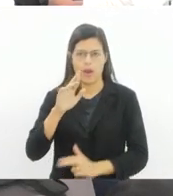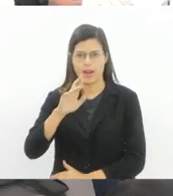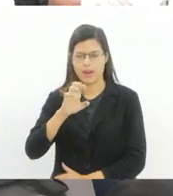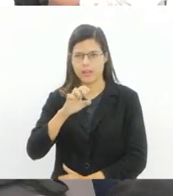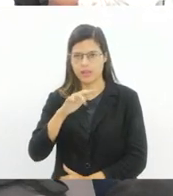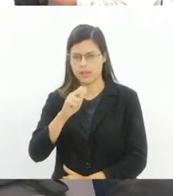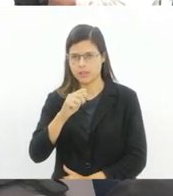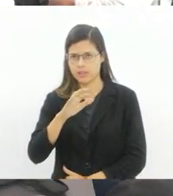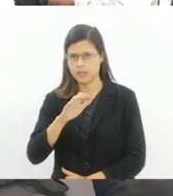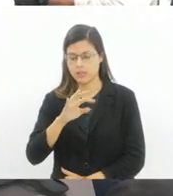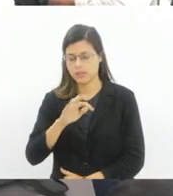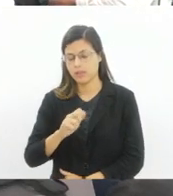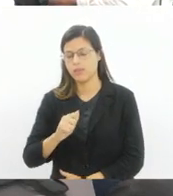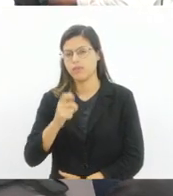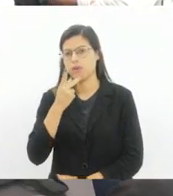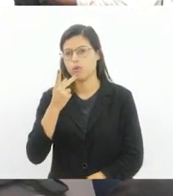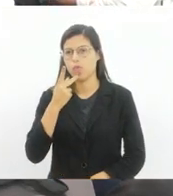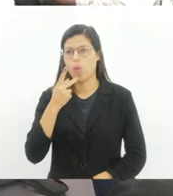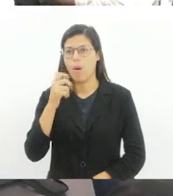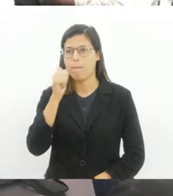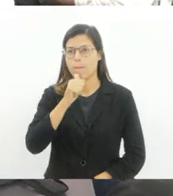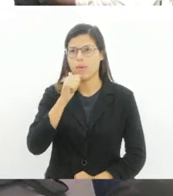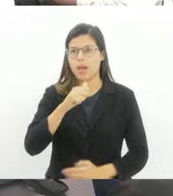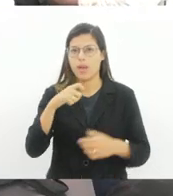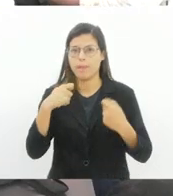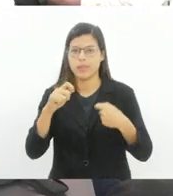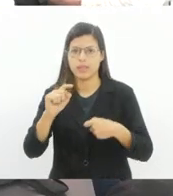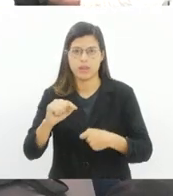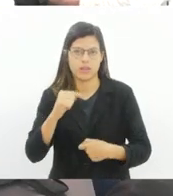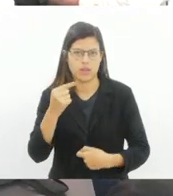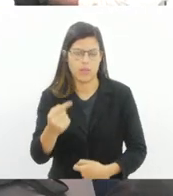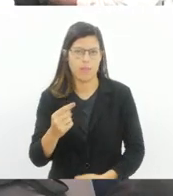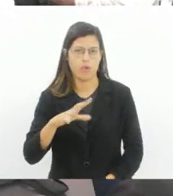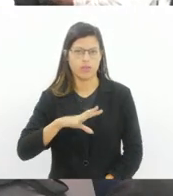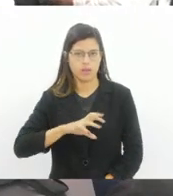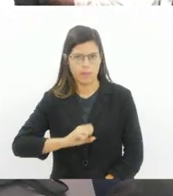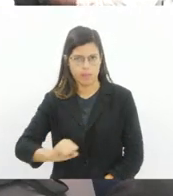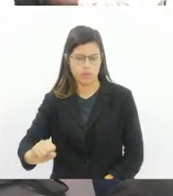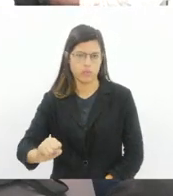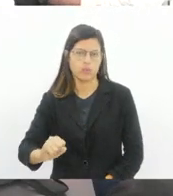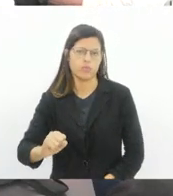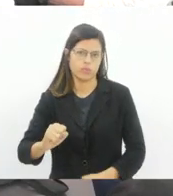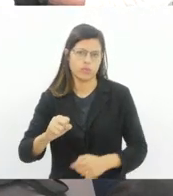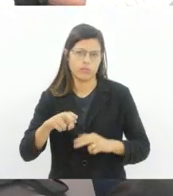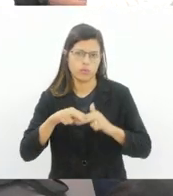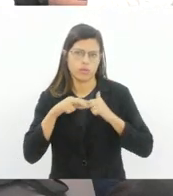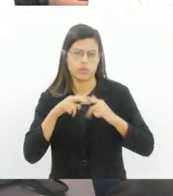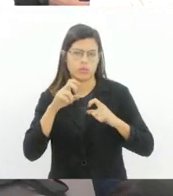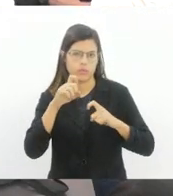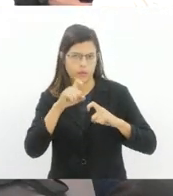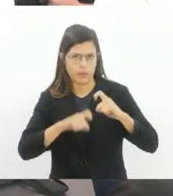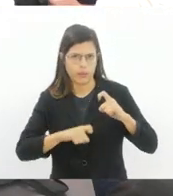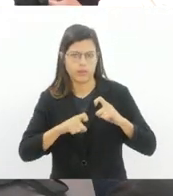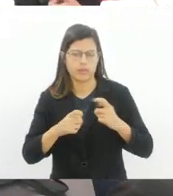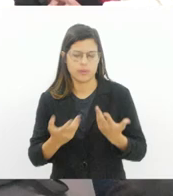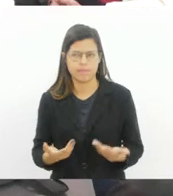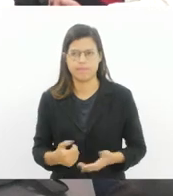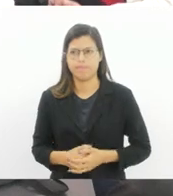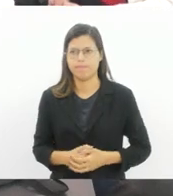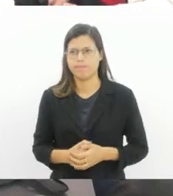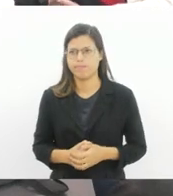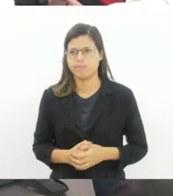é que a mulher tenha que depois fazer uma interrupção de uma gestação oriunda de uma violência sexual.